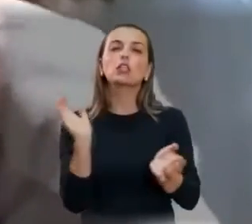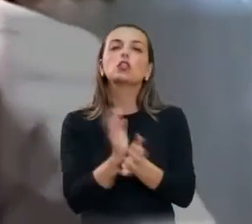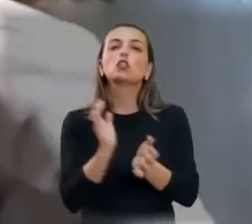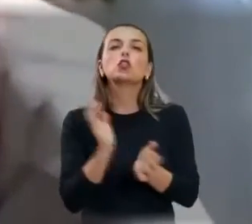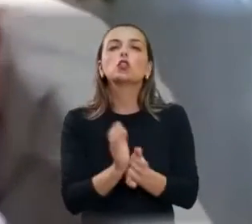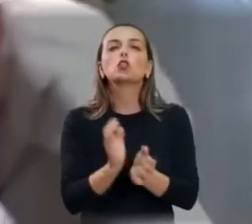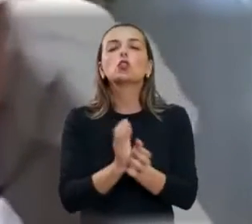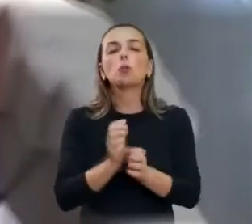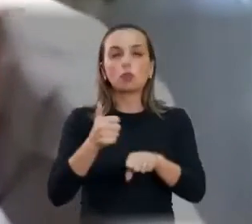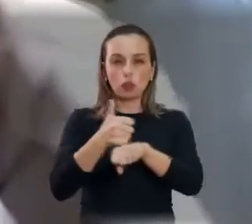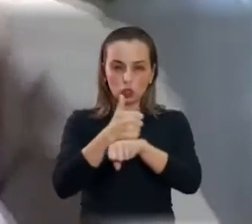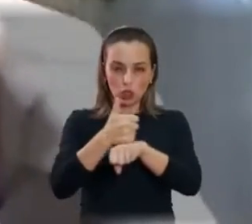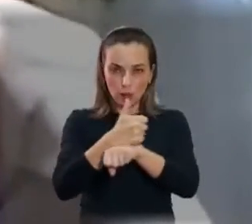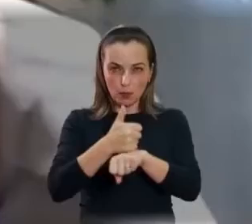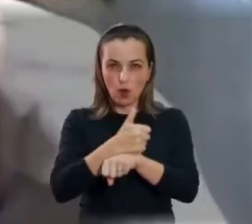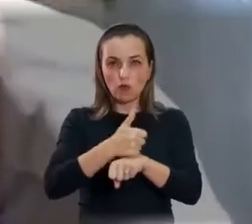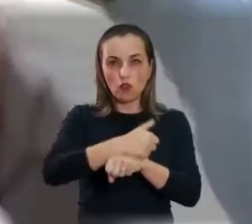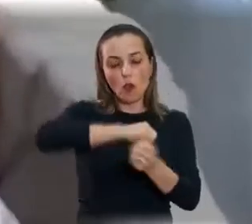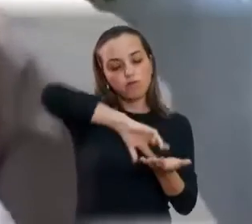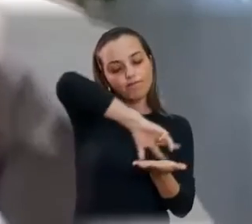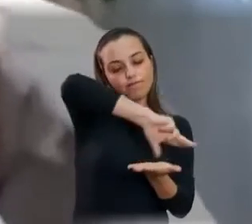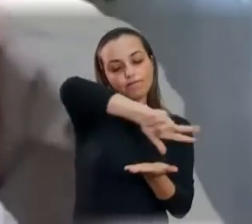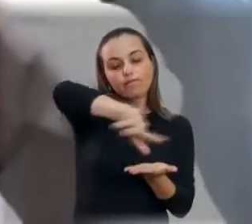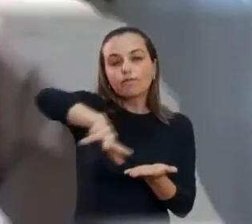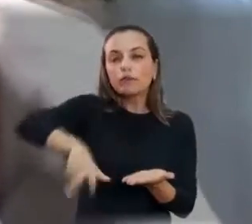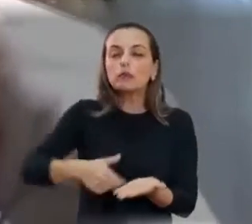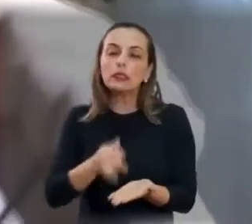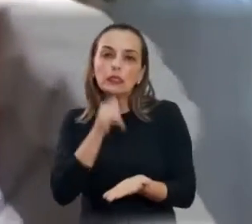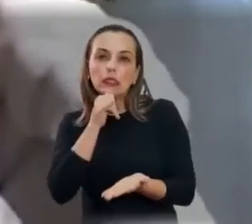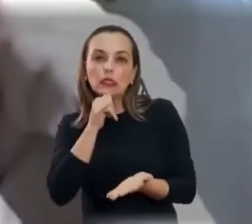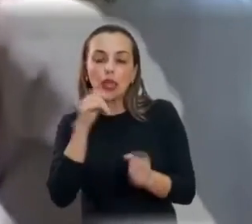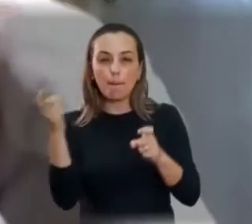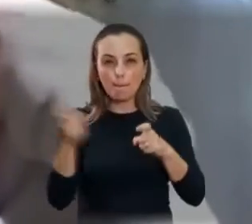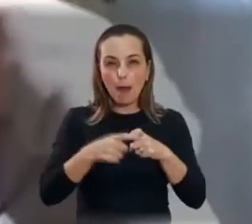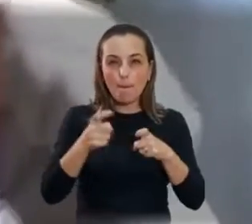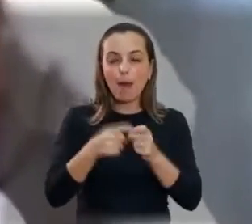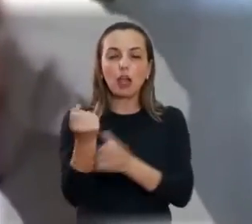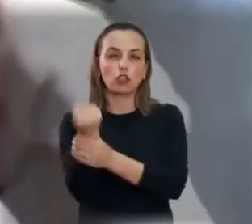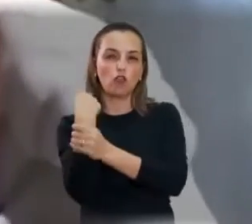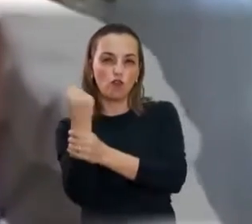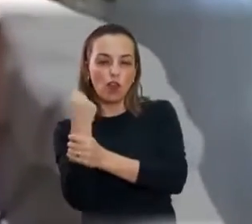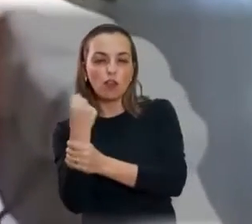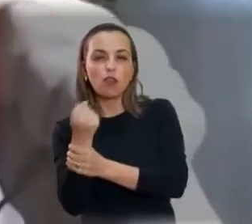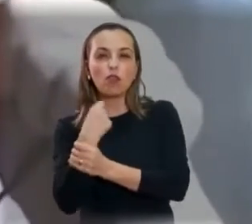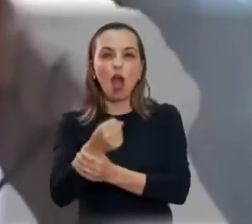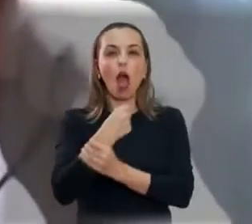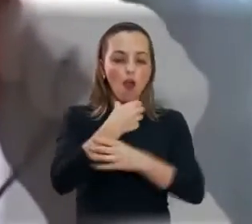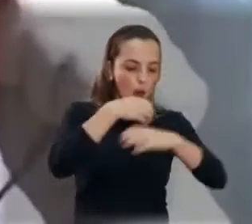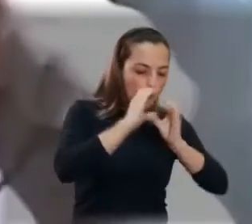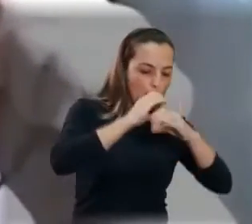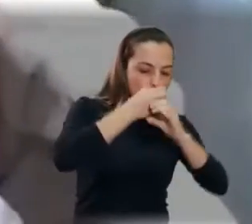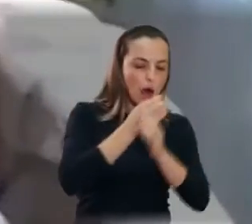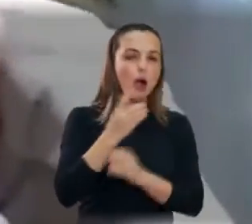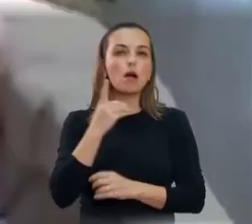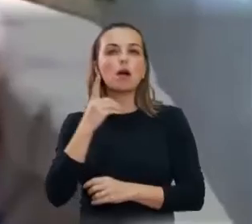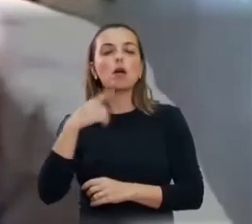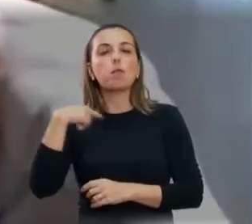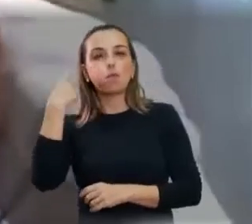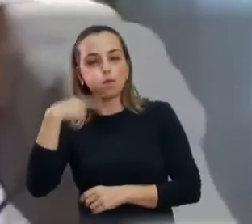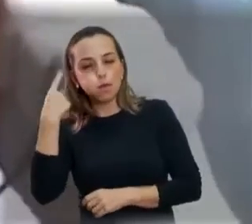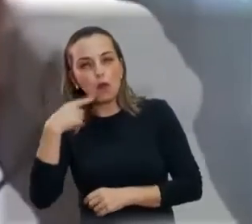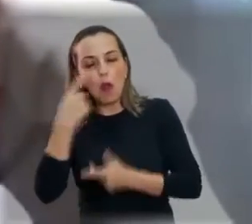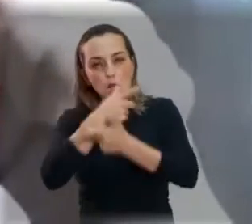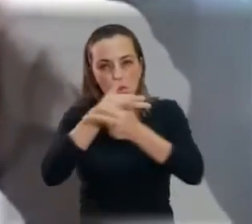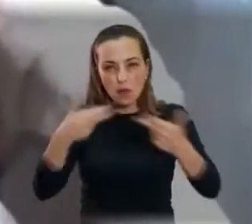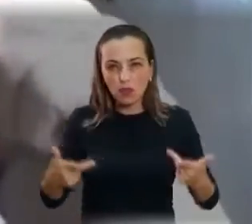time de profissionais de diversas áreas, como engenheiros, médicos, fisioterapeutas, advogados, e eles, entendendo o